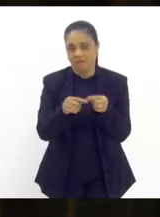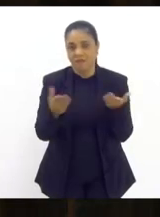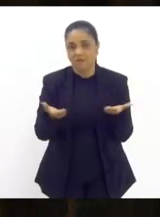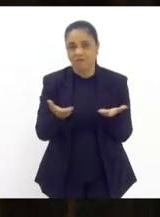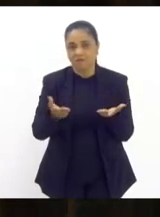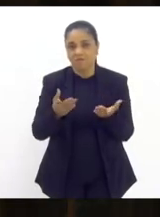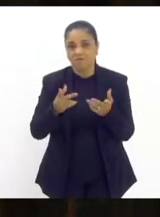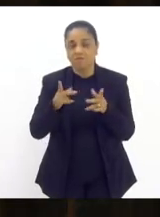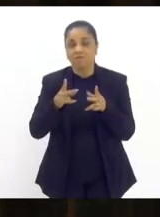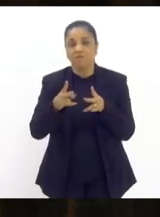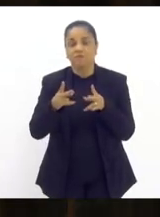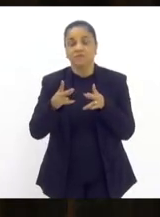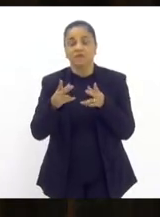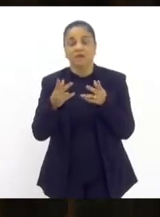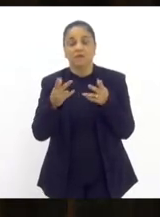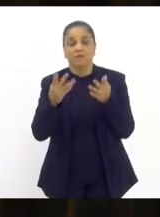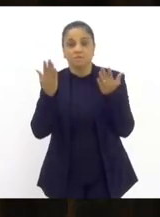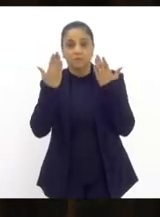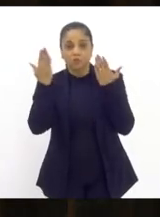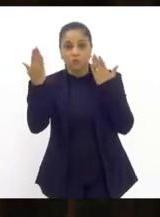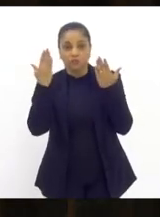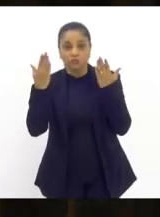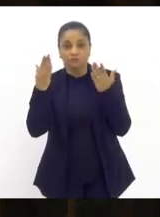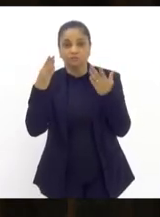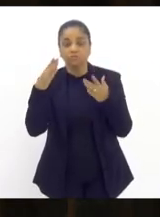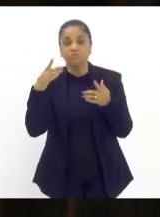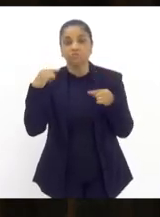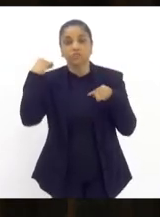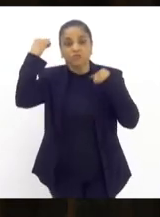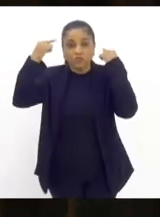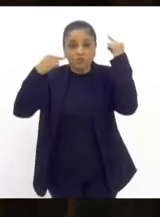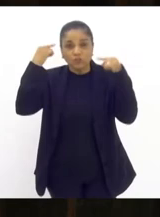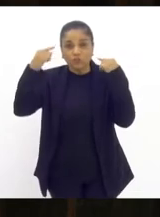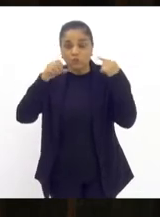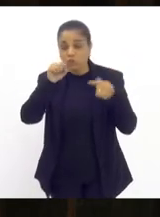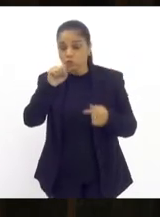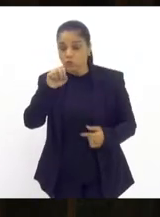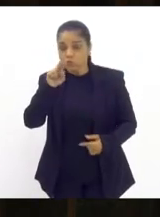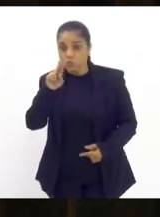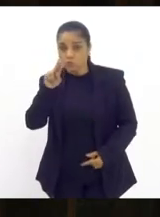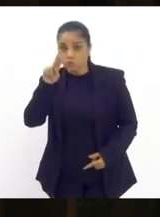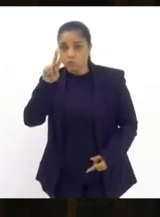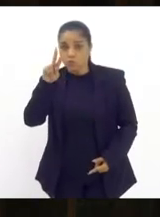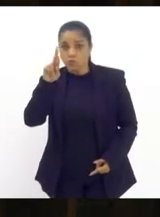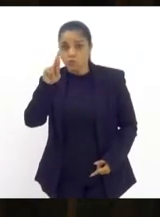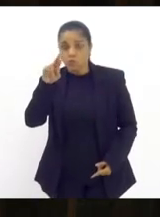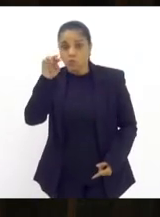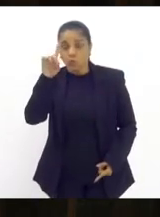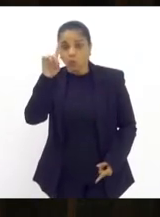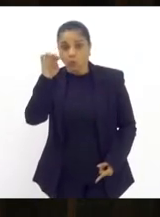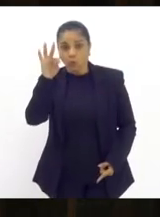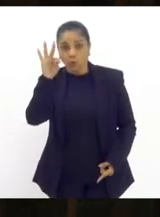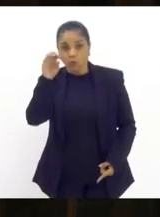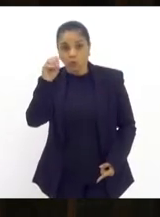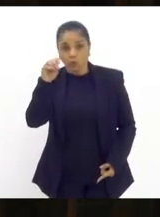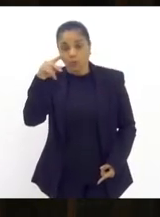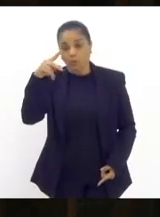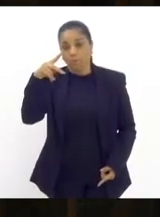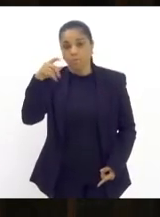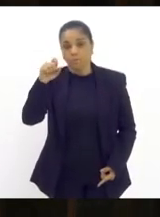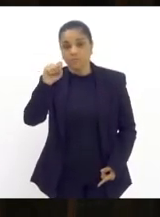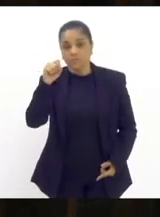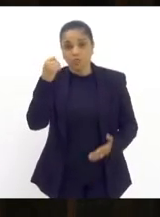Psicótico eu não vejo um maluco desse dá um surto Psicótico e entrar no Complexo da Maré para matar traficante